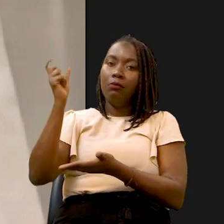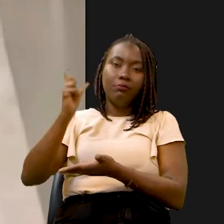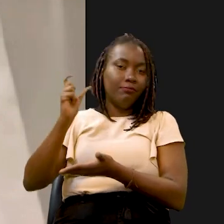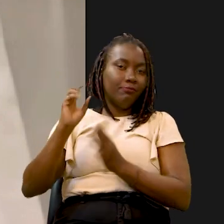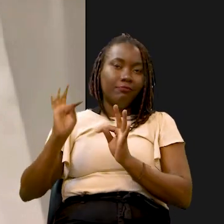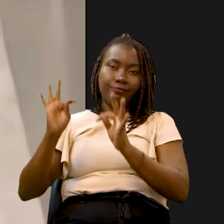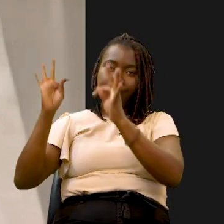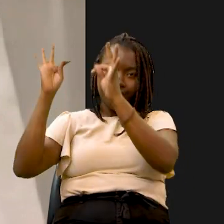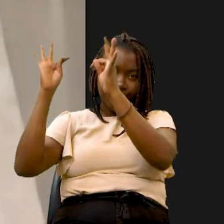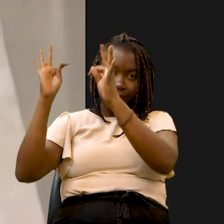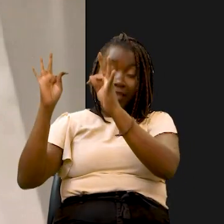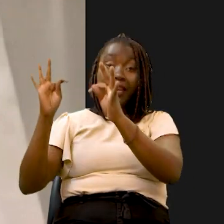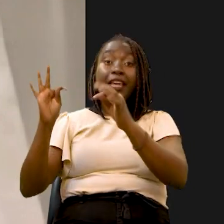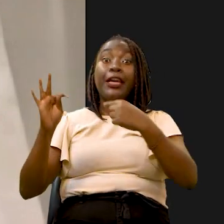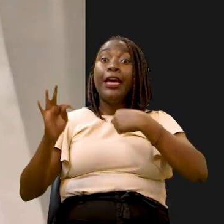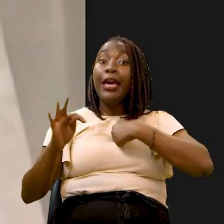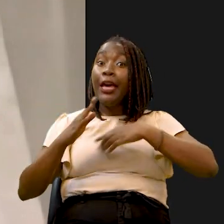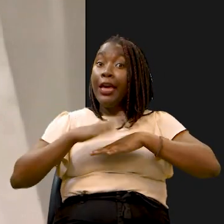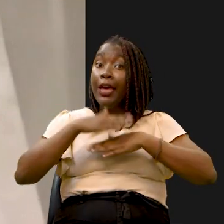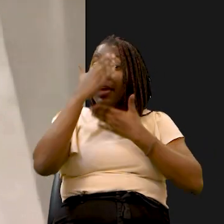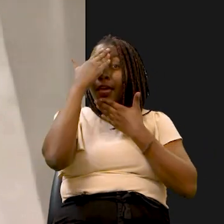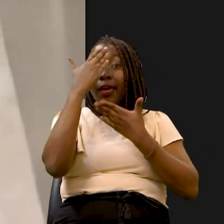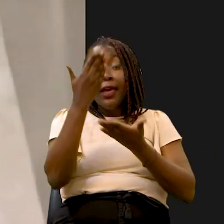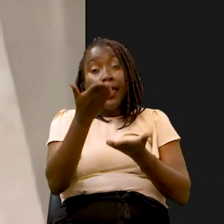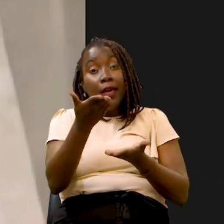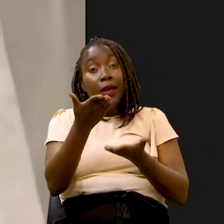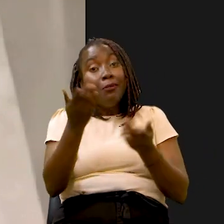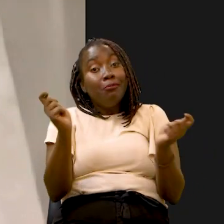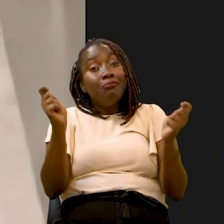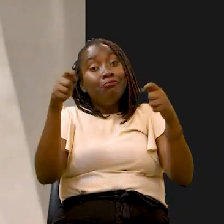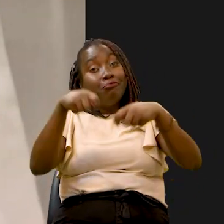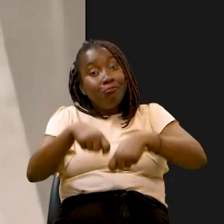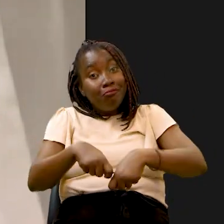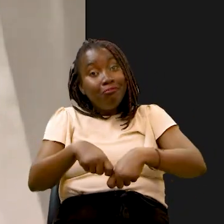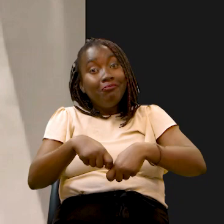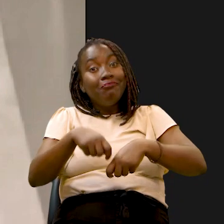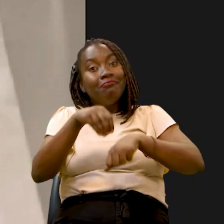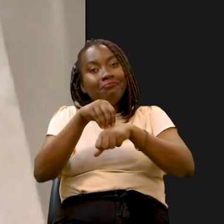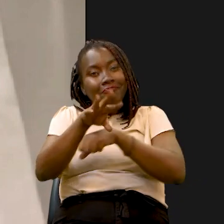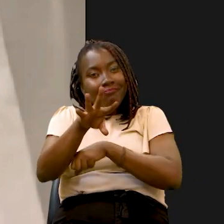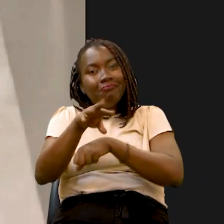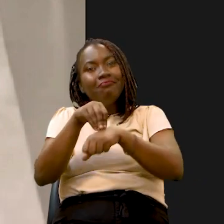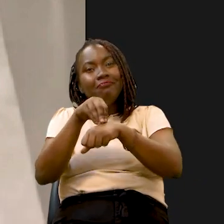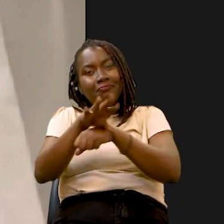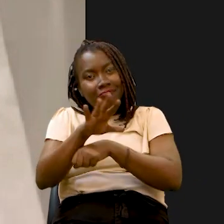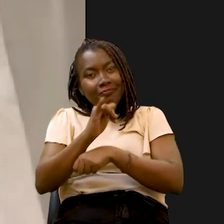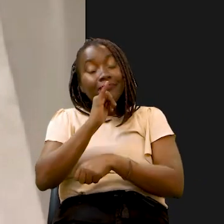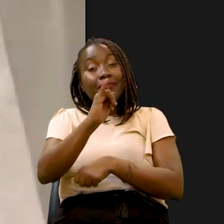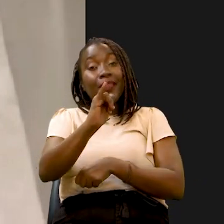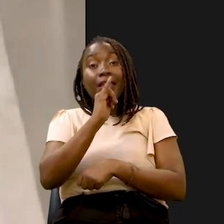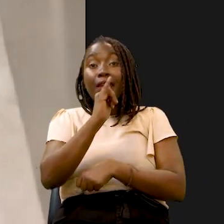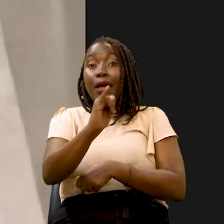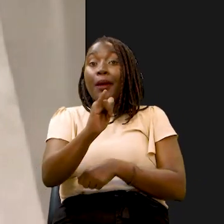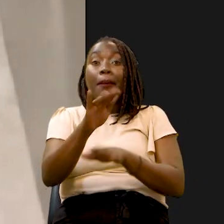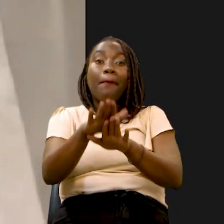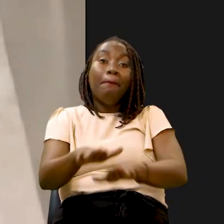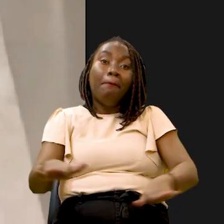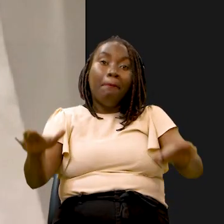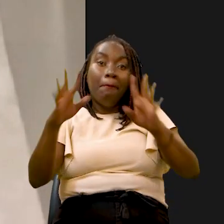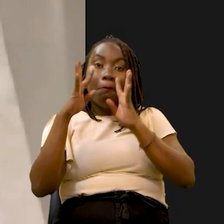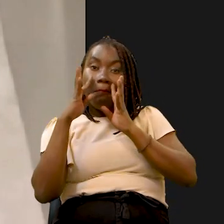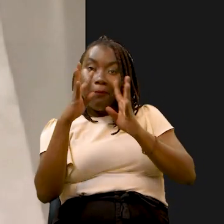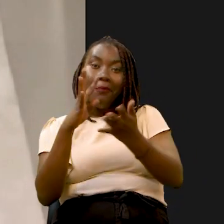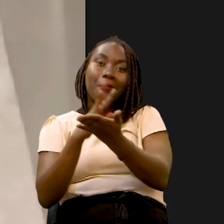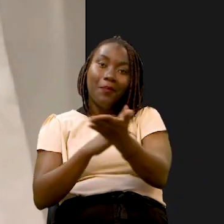o melhor remédio, o melhor tratamento, né? E eu que agradeço a oportunidade de estar passando essas informações